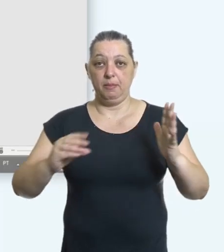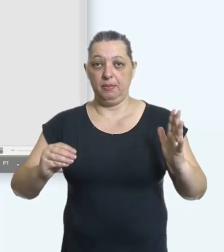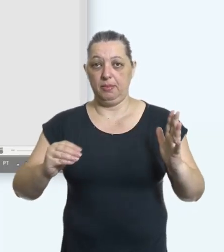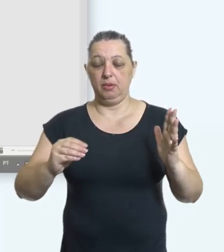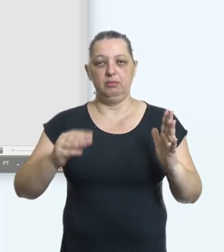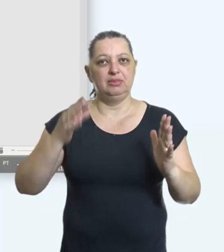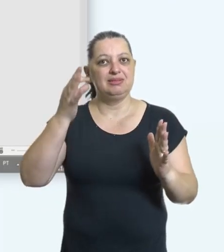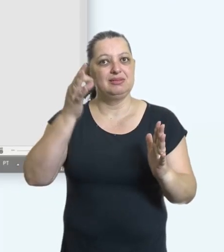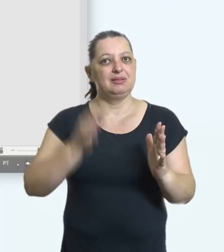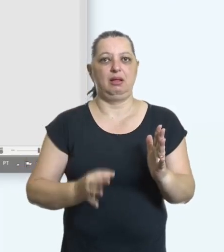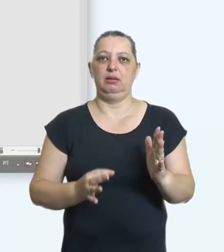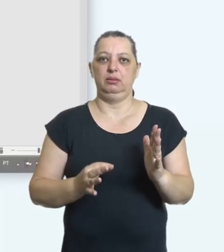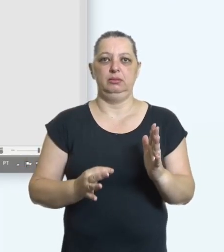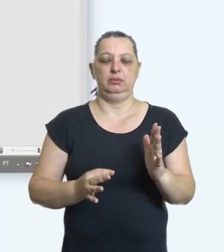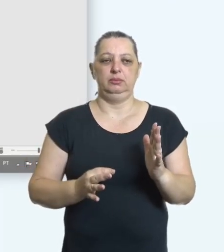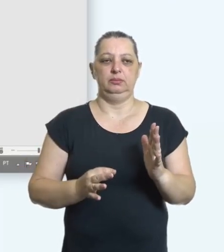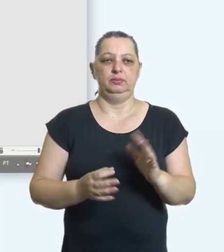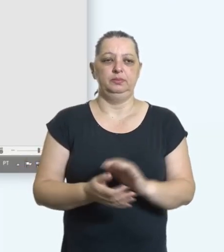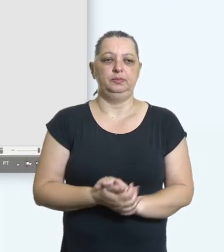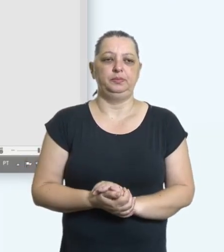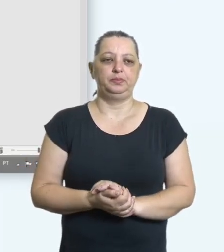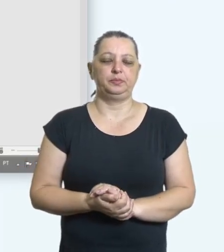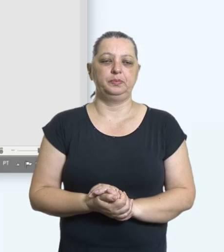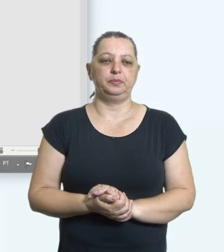do material físico